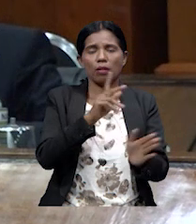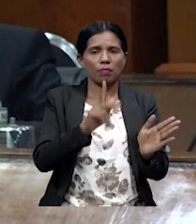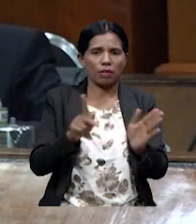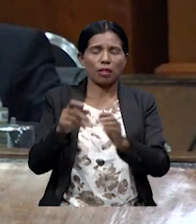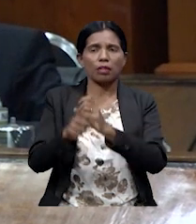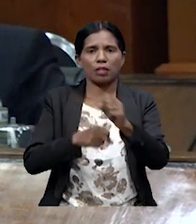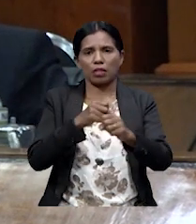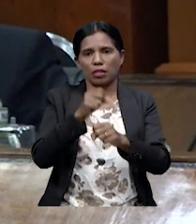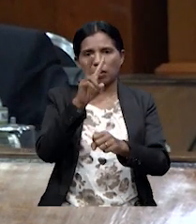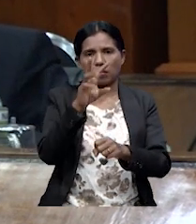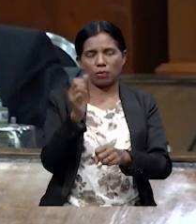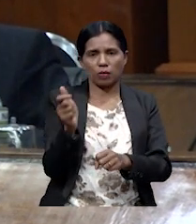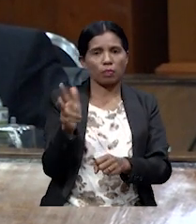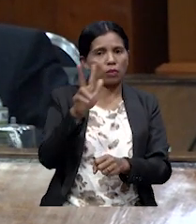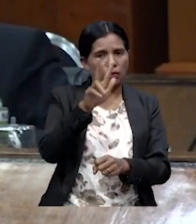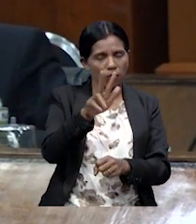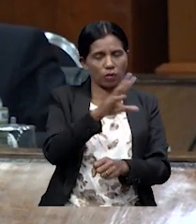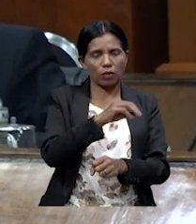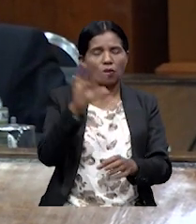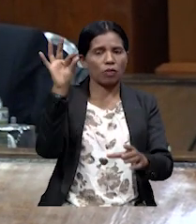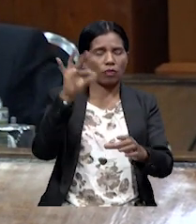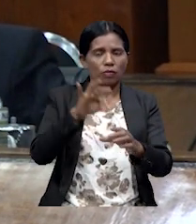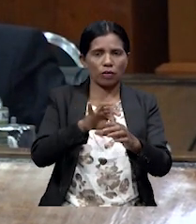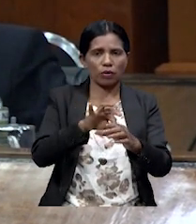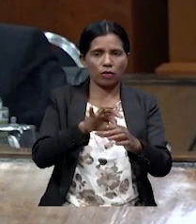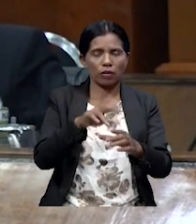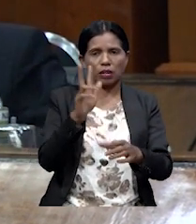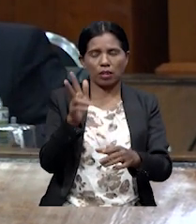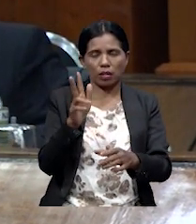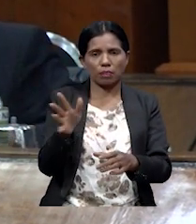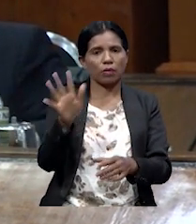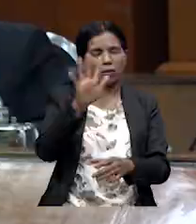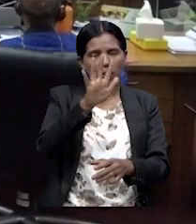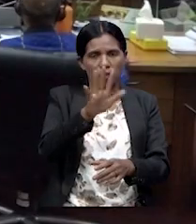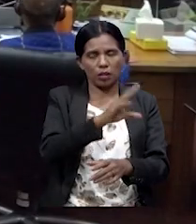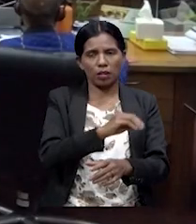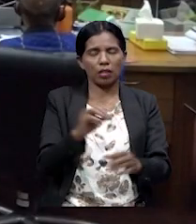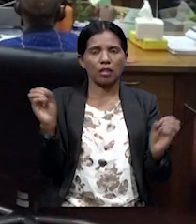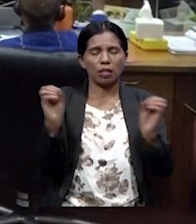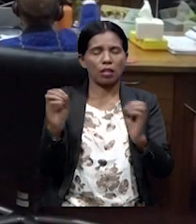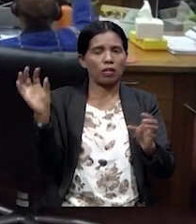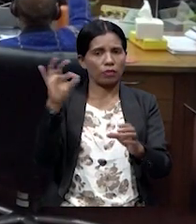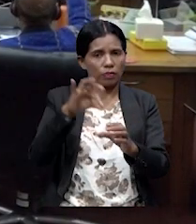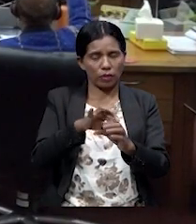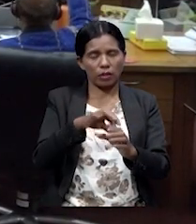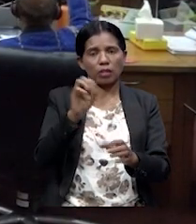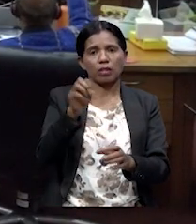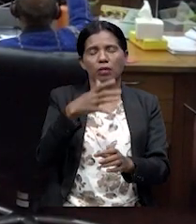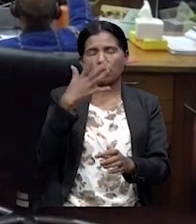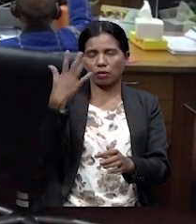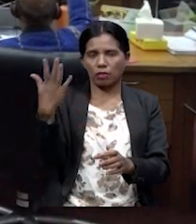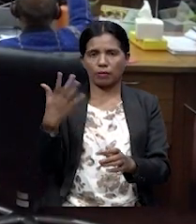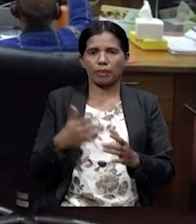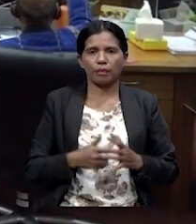Batinangri Hunrua Ruanulo Resin Tolu, o voto a favor Tolunulo Resin Lima, contra Sanulo Resin Lima no